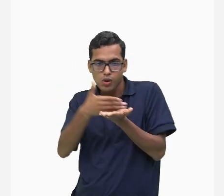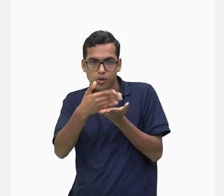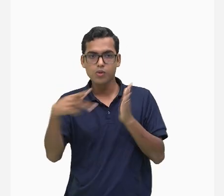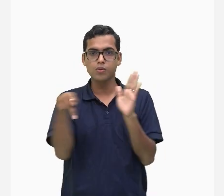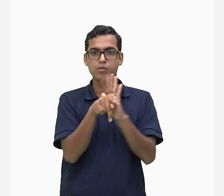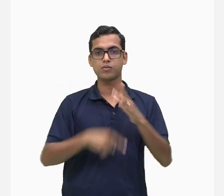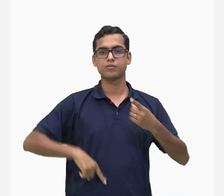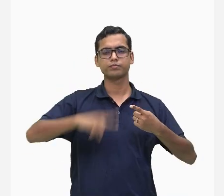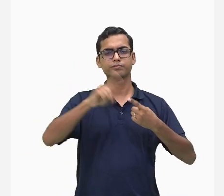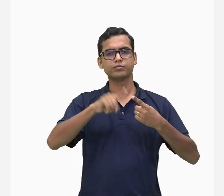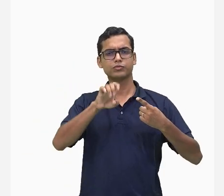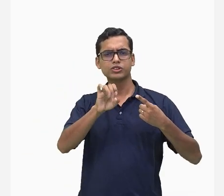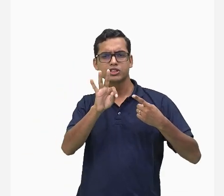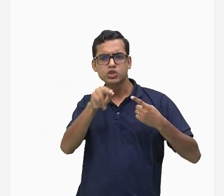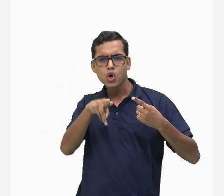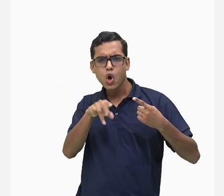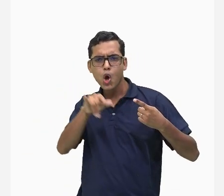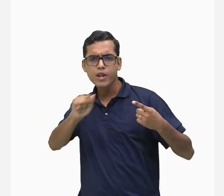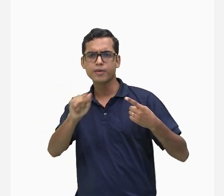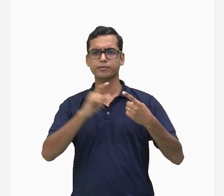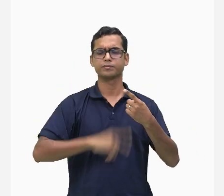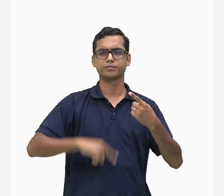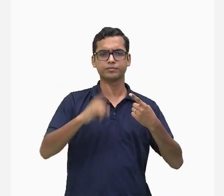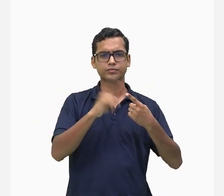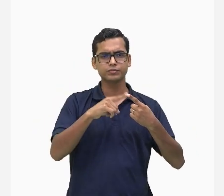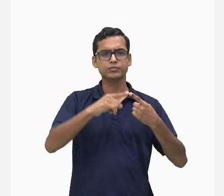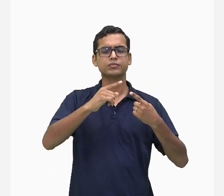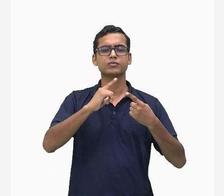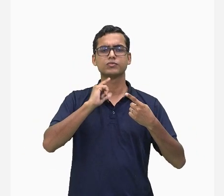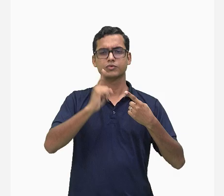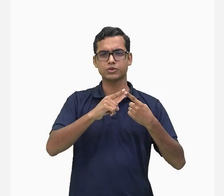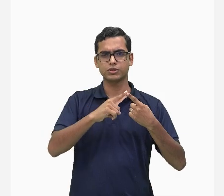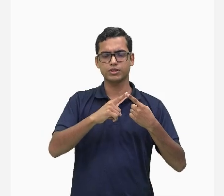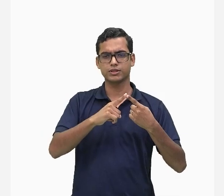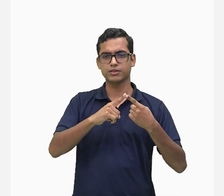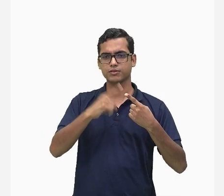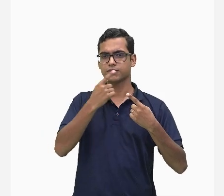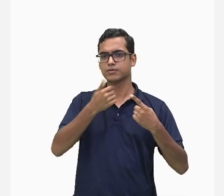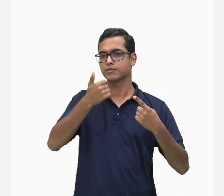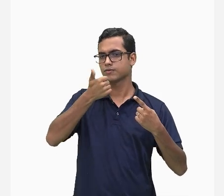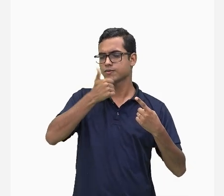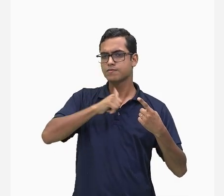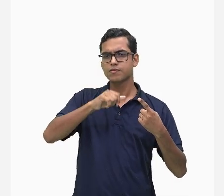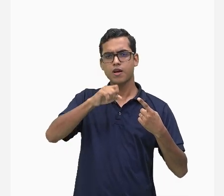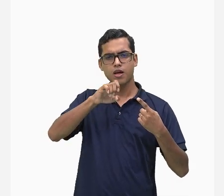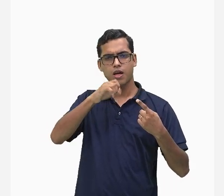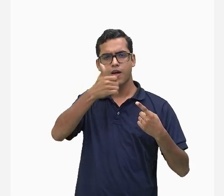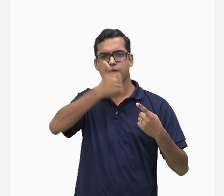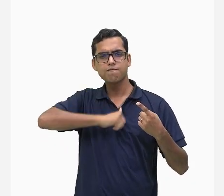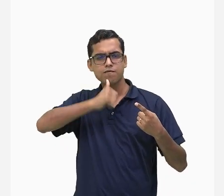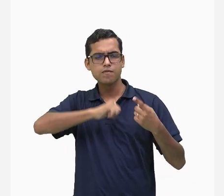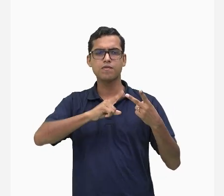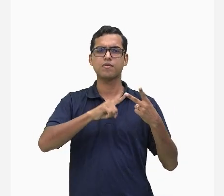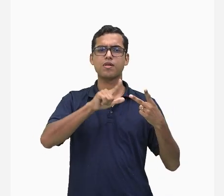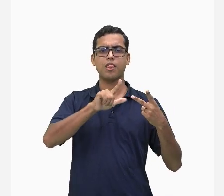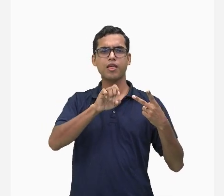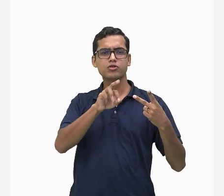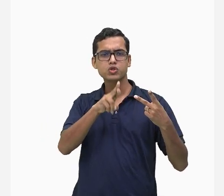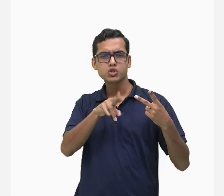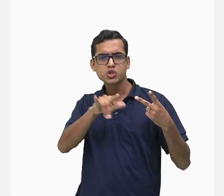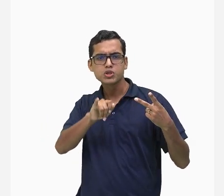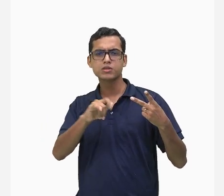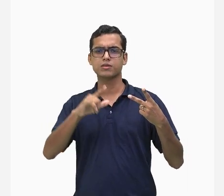a Estônia, a Letônia e a Lituânia, após se declararem independentes,